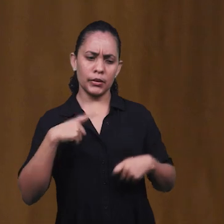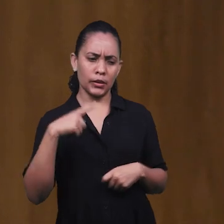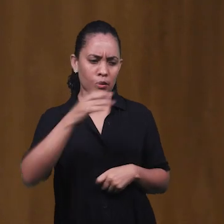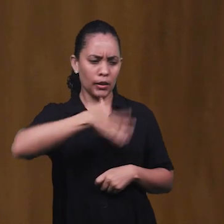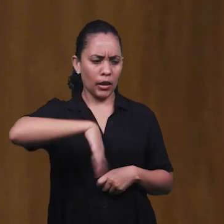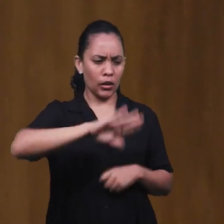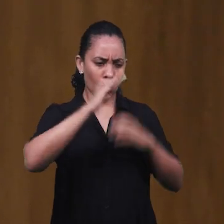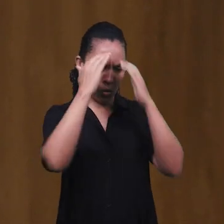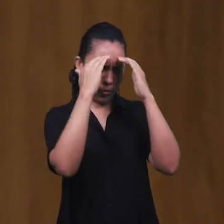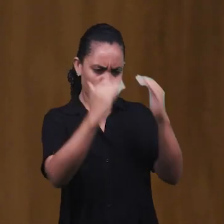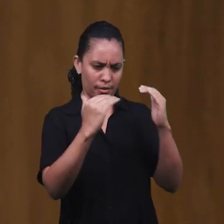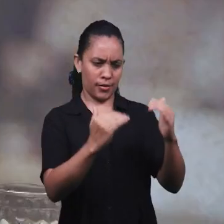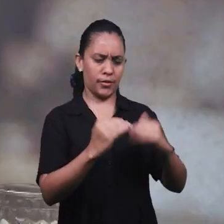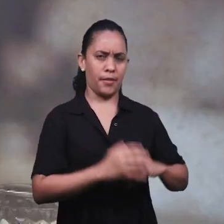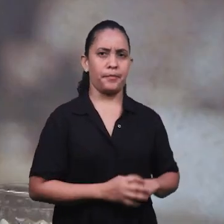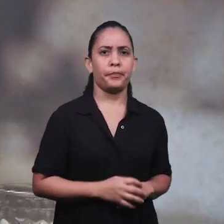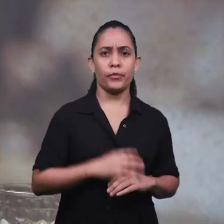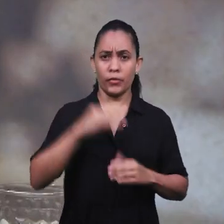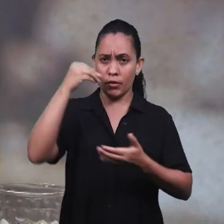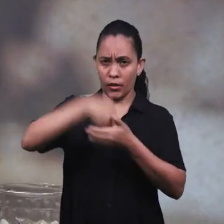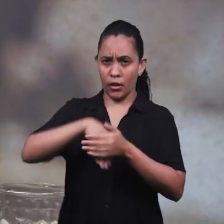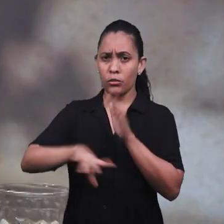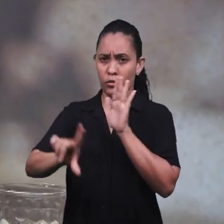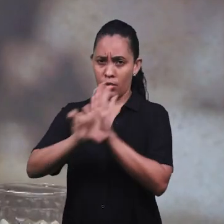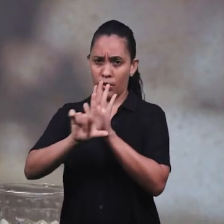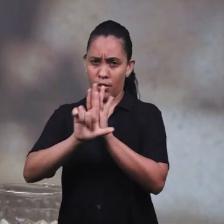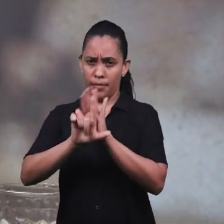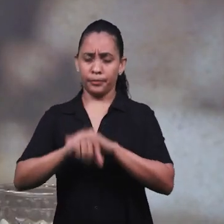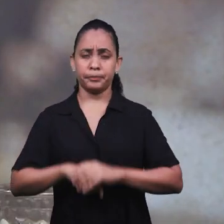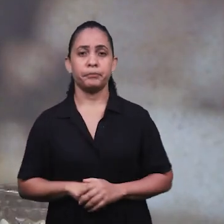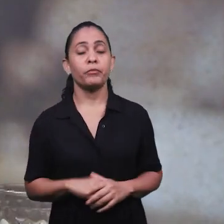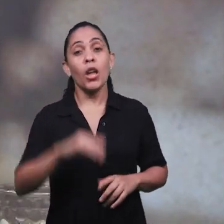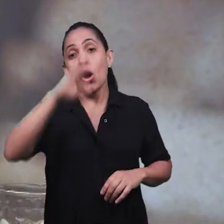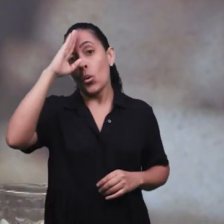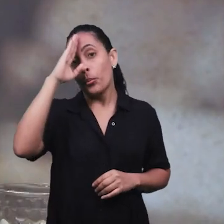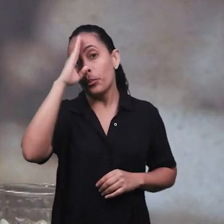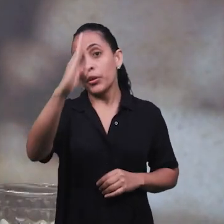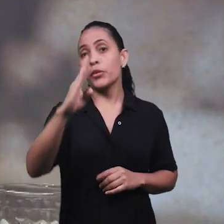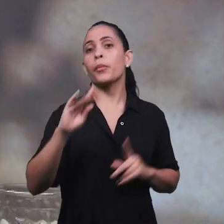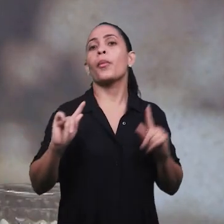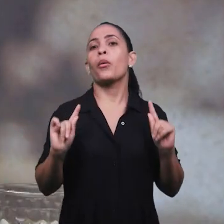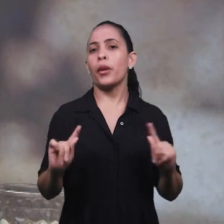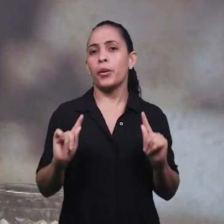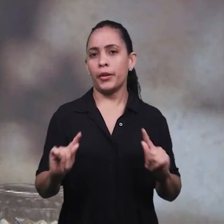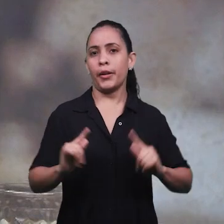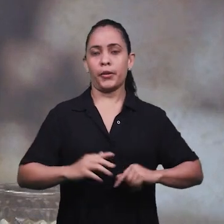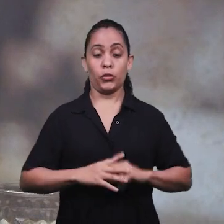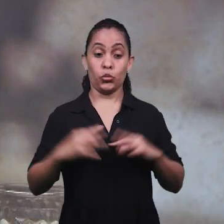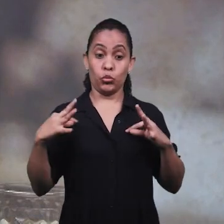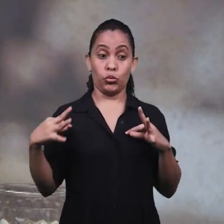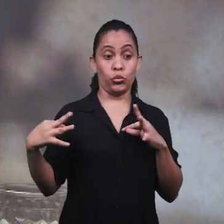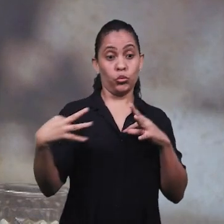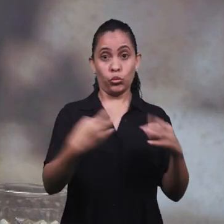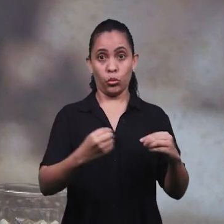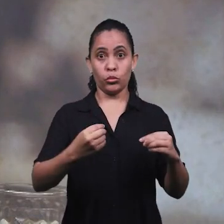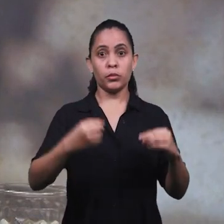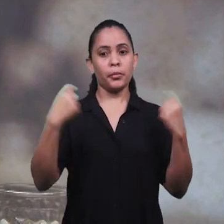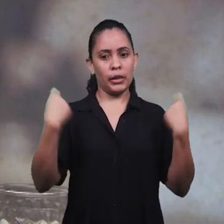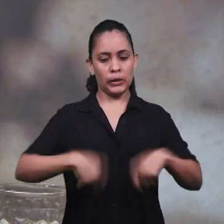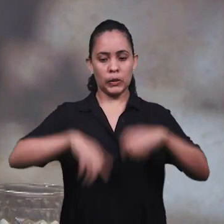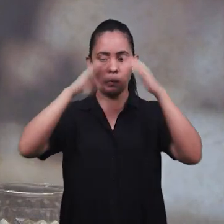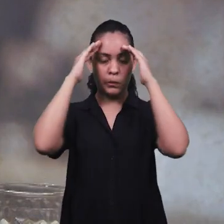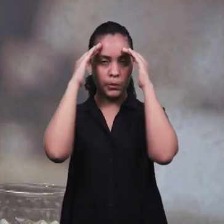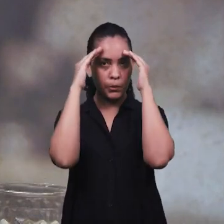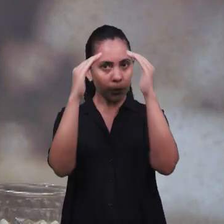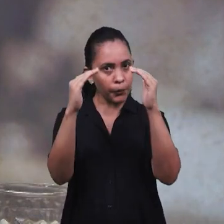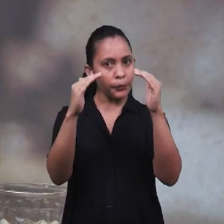condôminos eles precisam cumprir? Interessante. Eu acho que assim, o principal dever que todos os condôminos devem cumprir